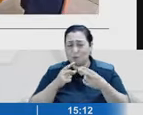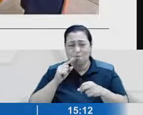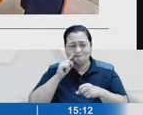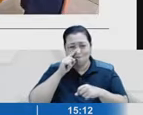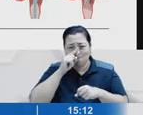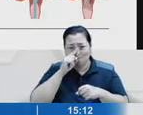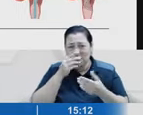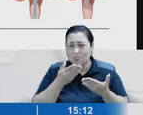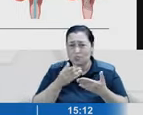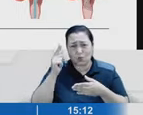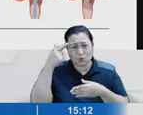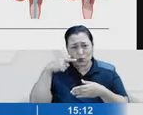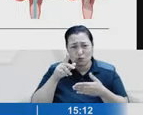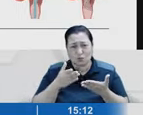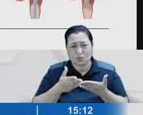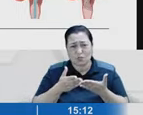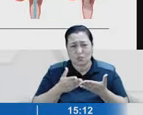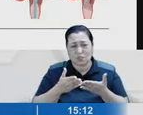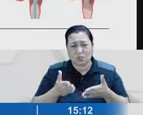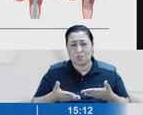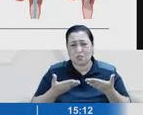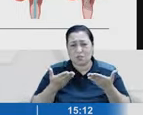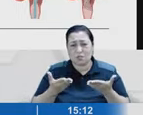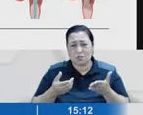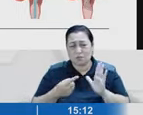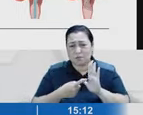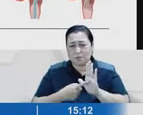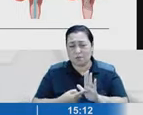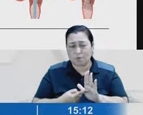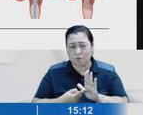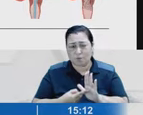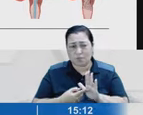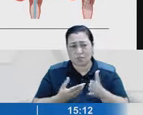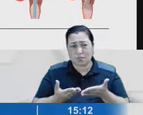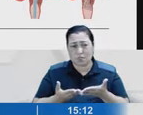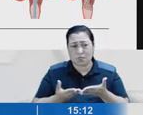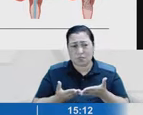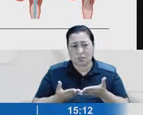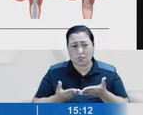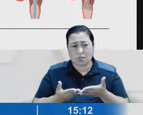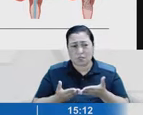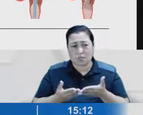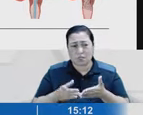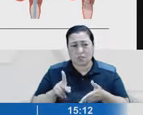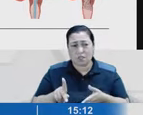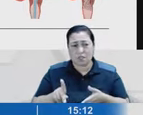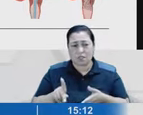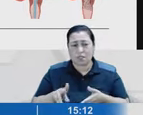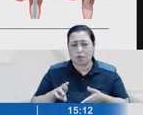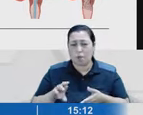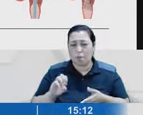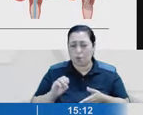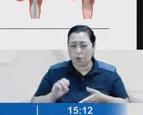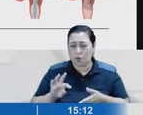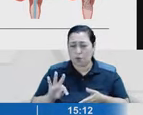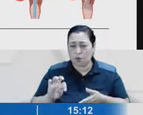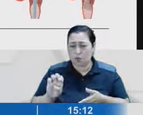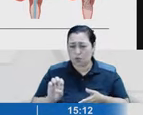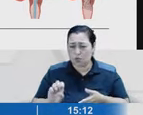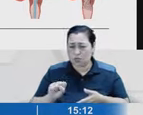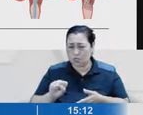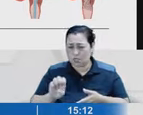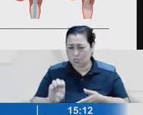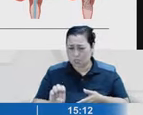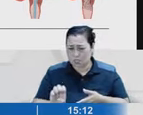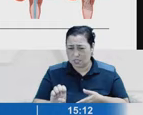necessidade de passar uma prótese. Isso chama-se prótese endoscópica. Então, eu tenho o